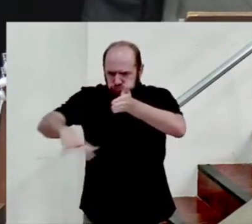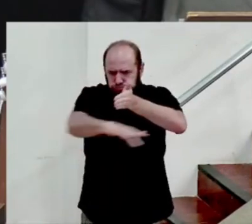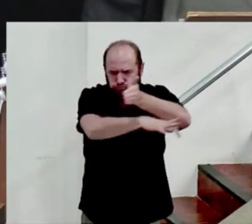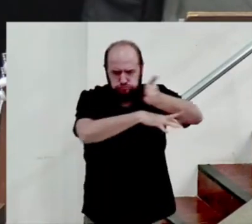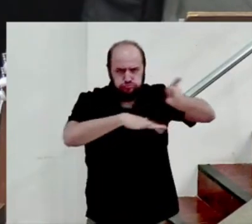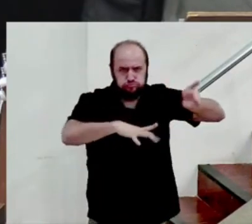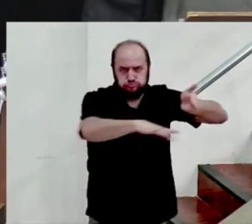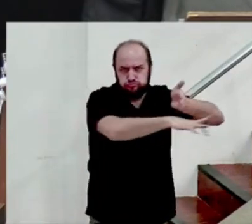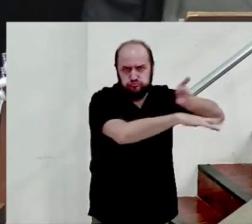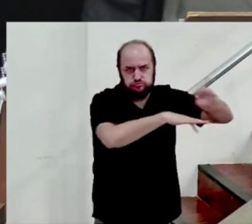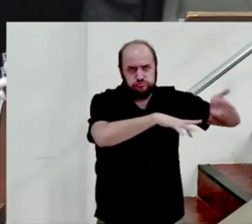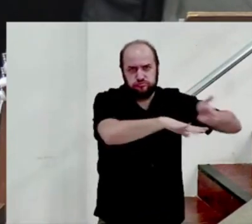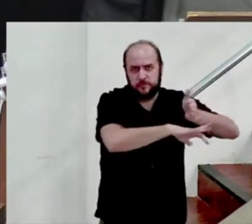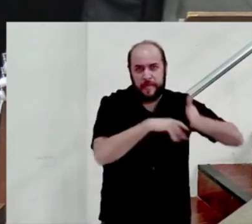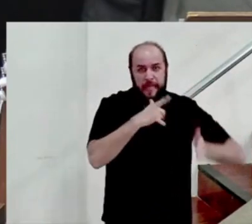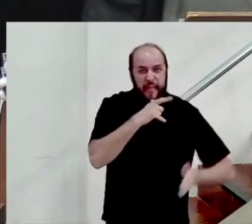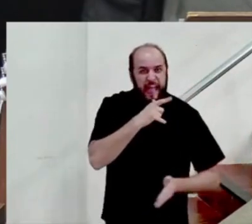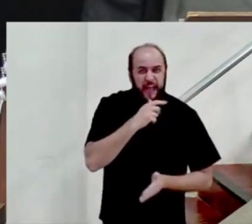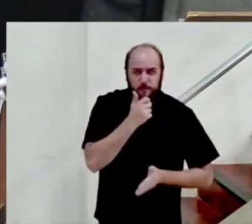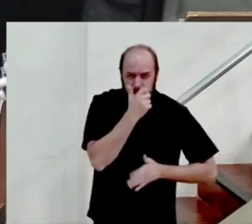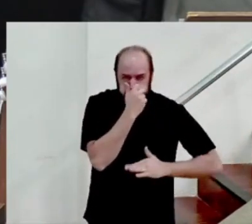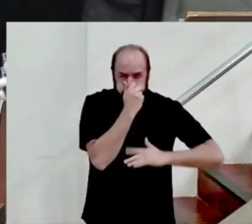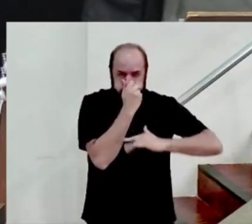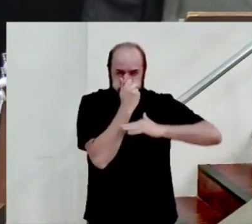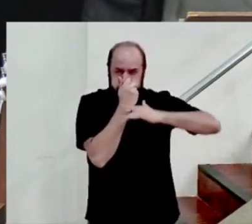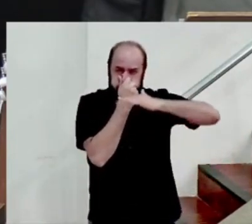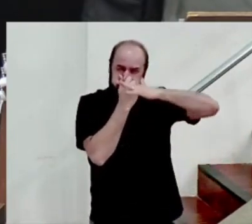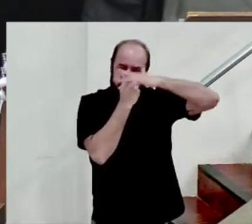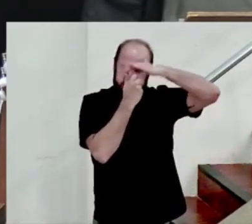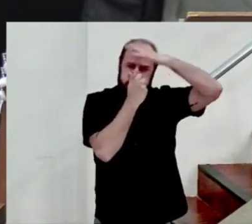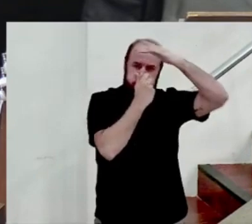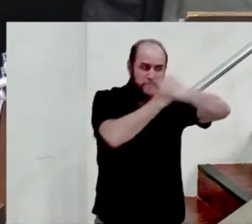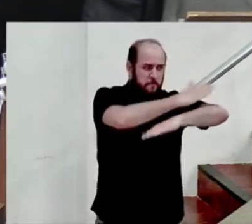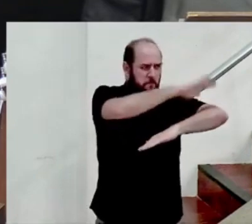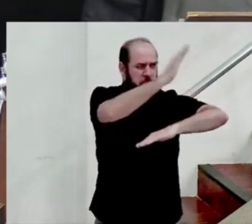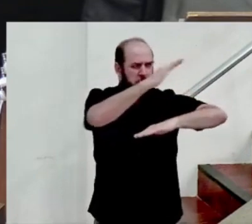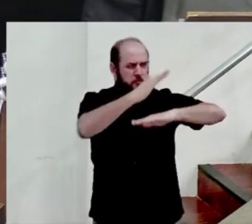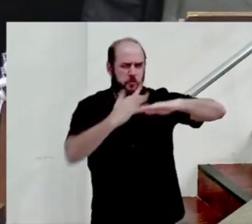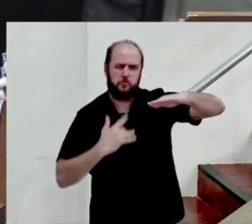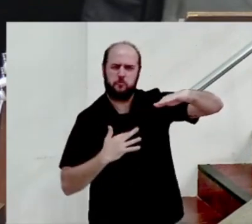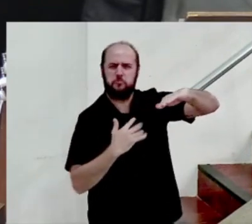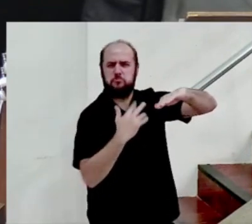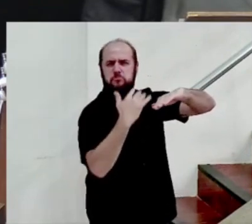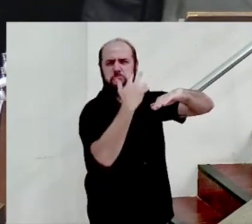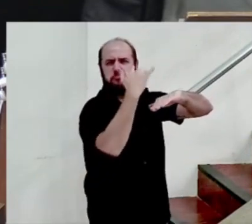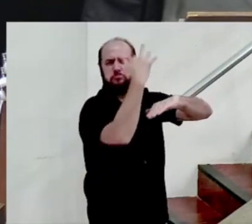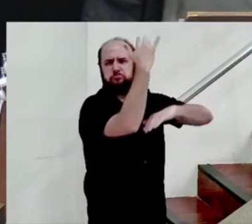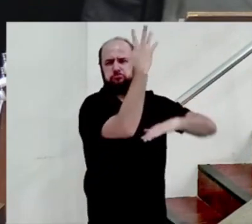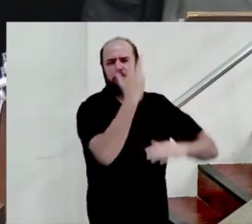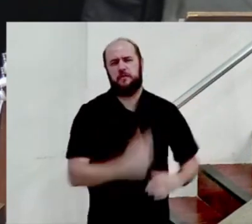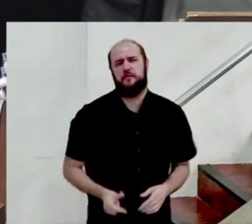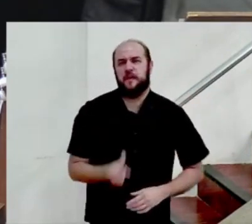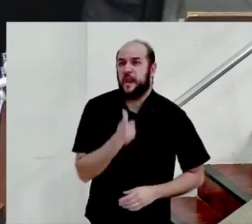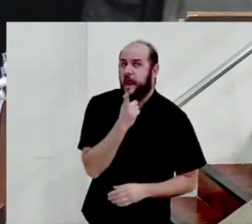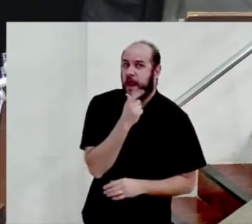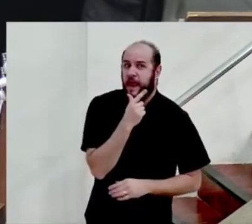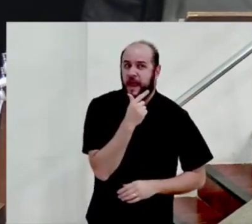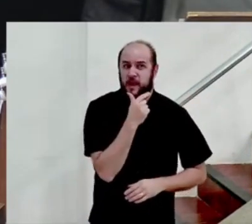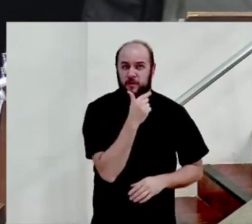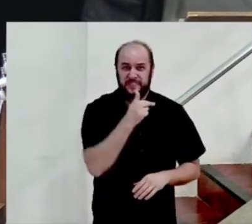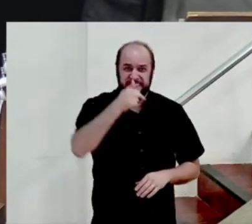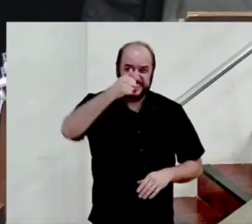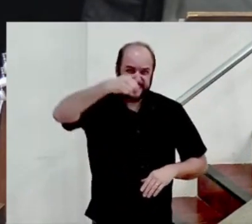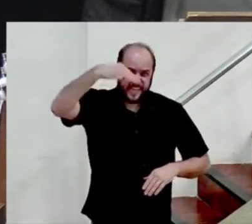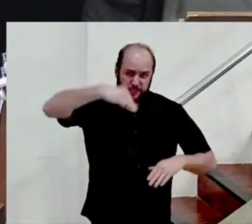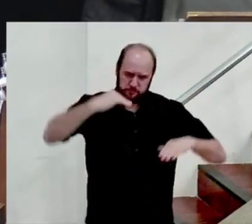prevaleceram excessivamente sobre a terra e cobriram todos os altos montes que havia debaixo do céu. As águas ficaram 7 metros